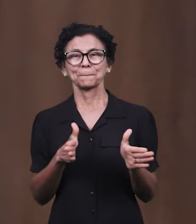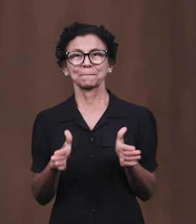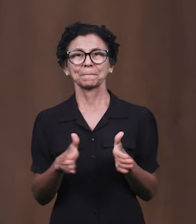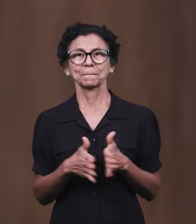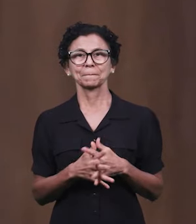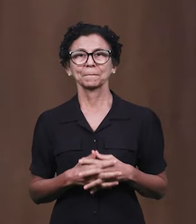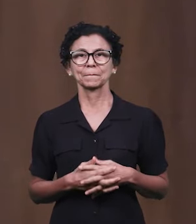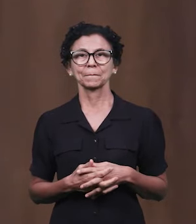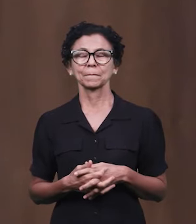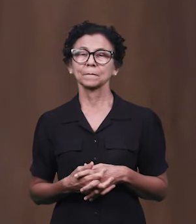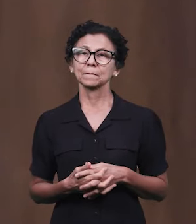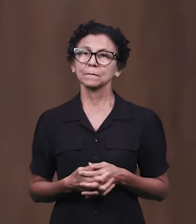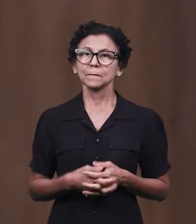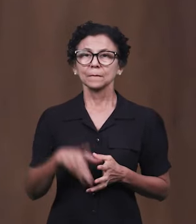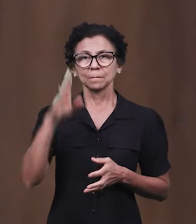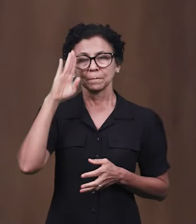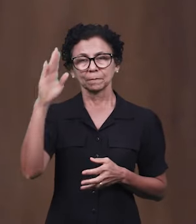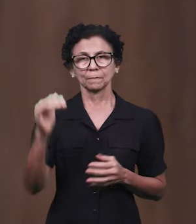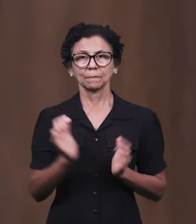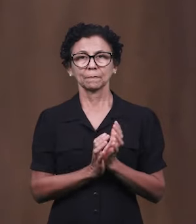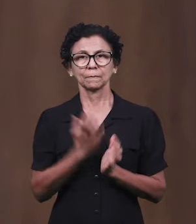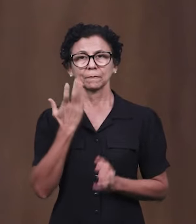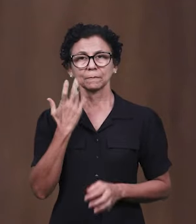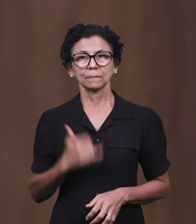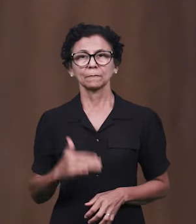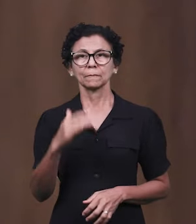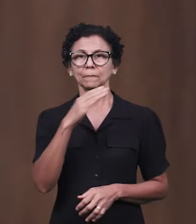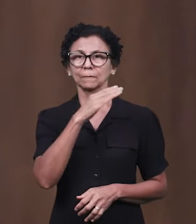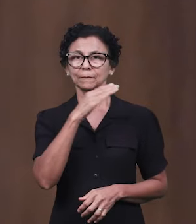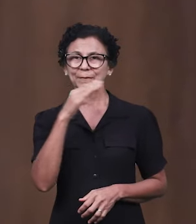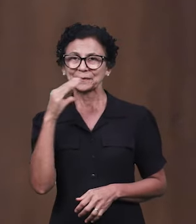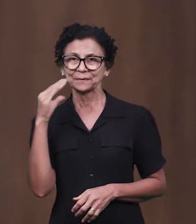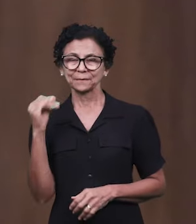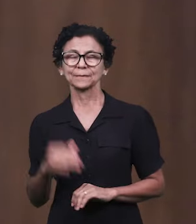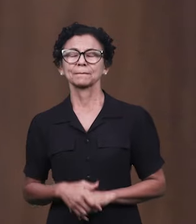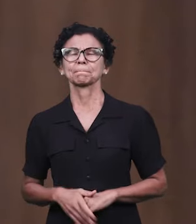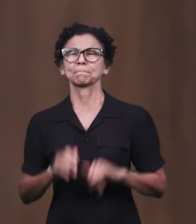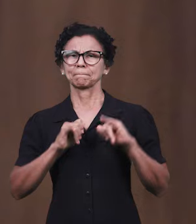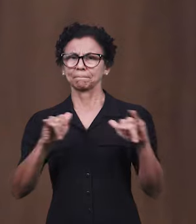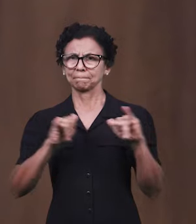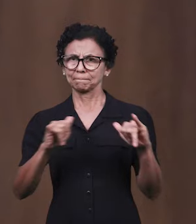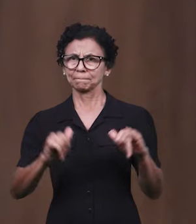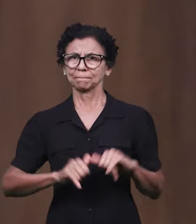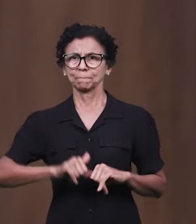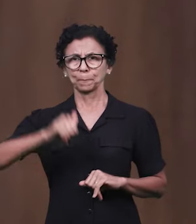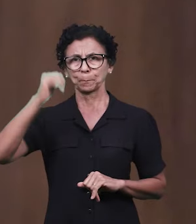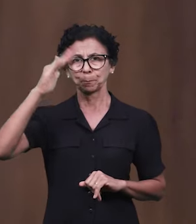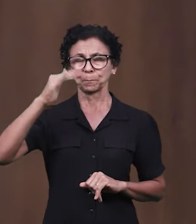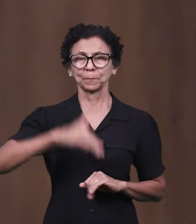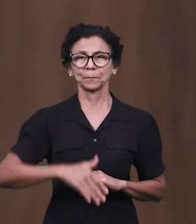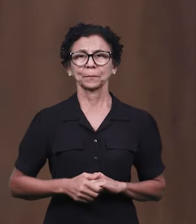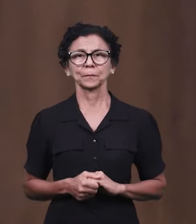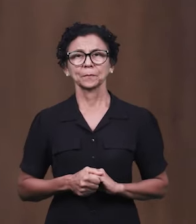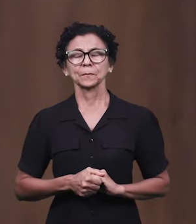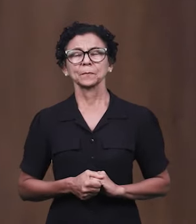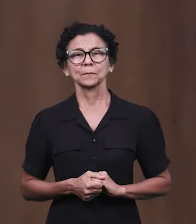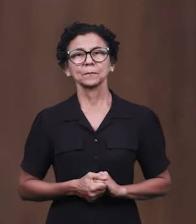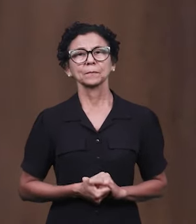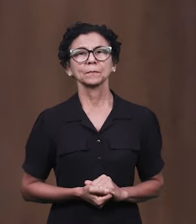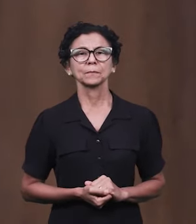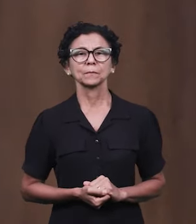crianças, adolescentes, né? Ser cada vez mais divulgado. Como este trabalho ajuda os